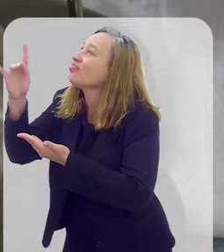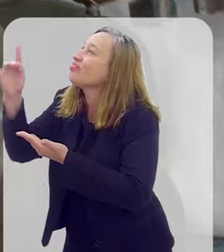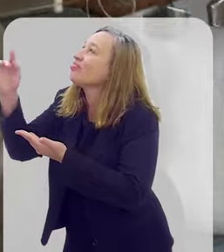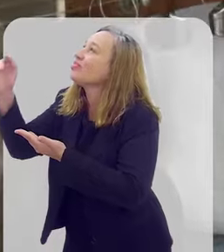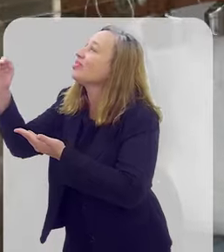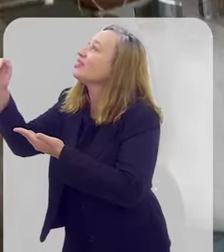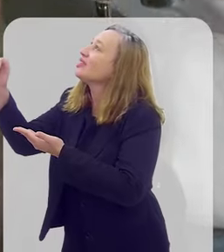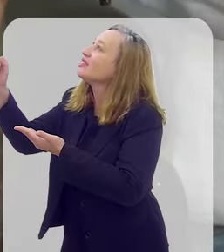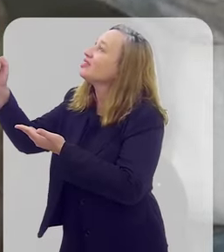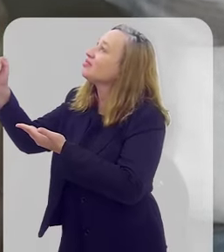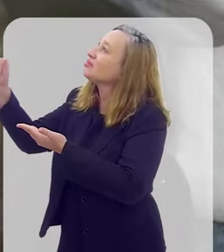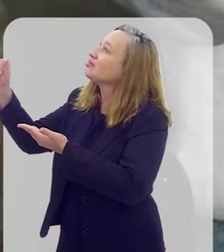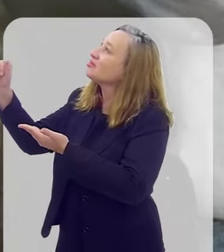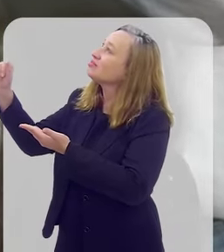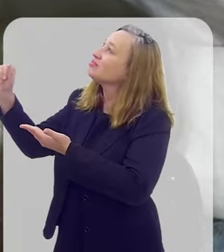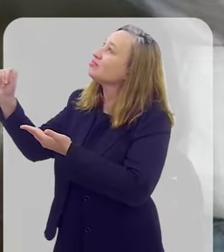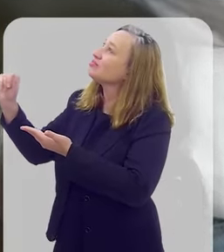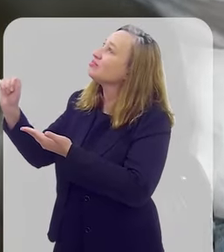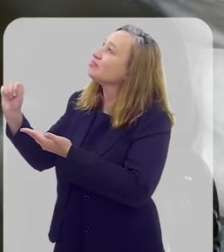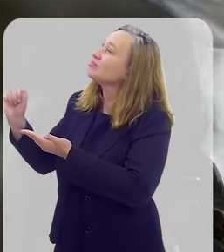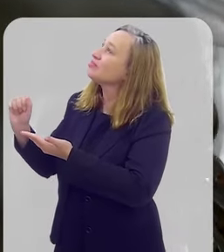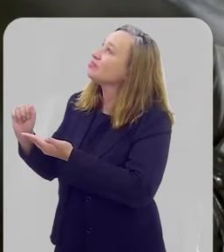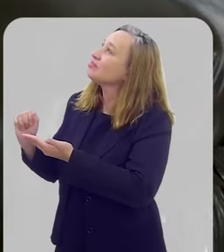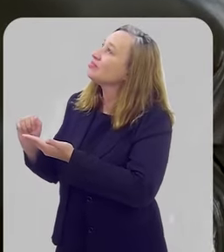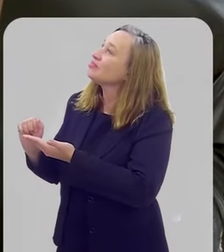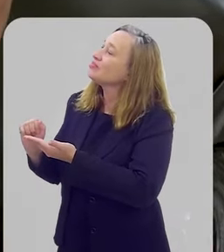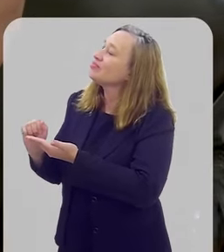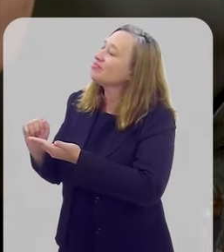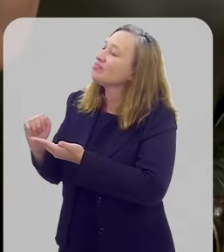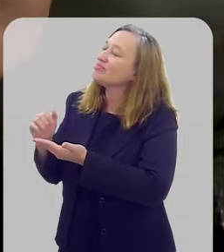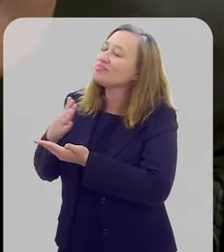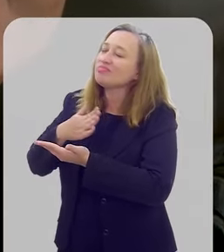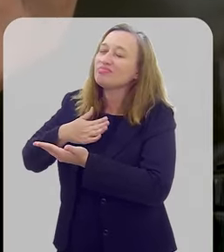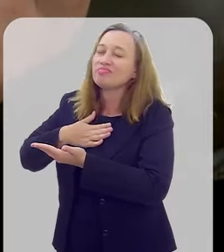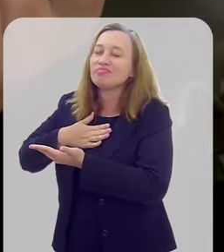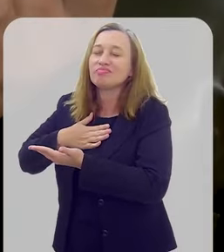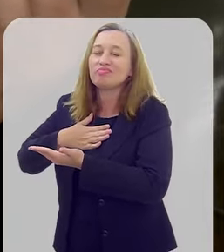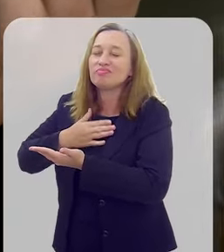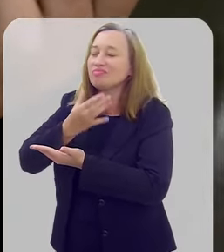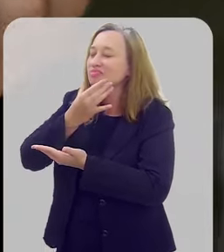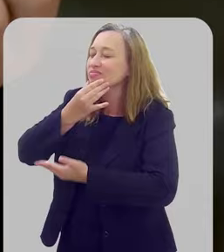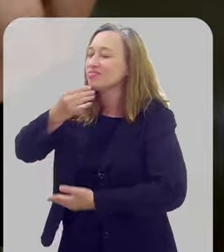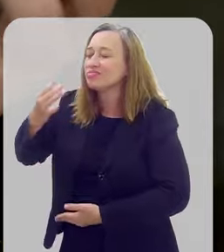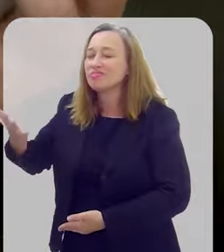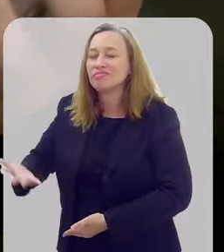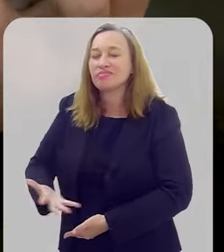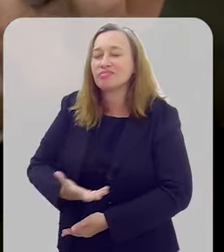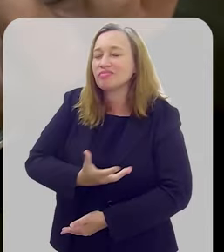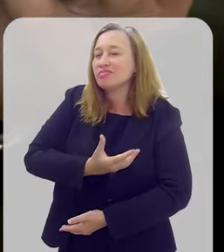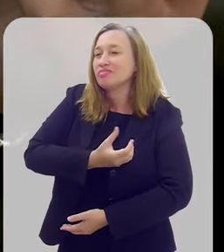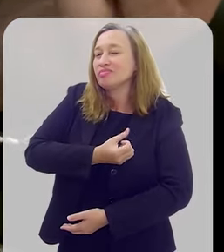ti somente a ti Meu